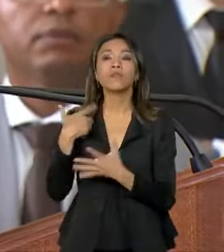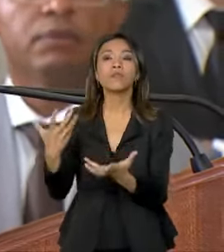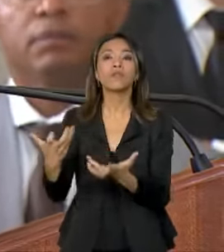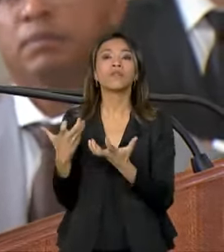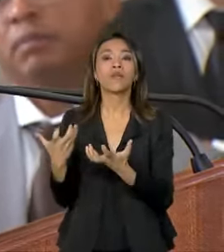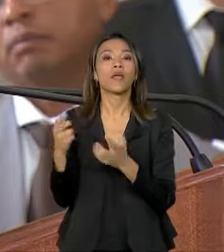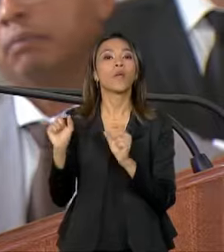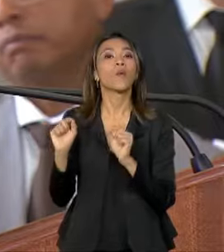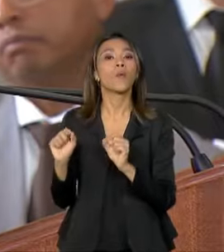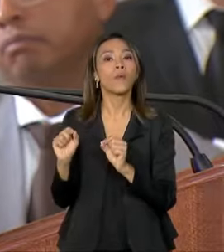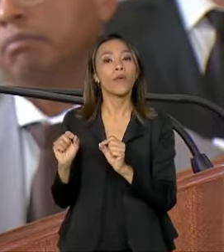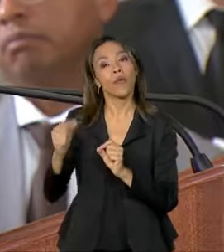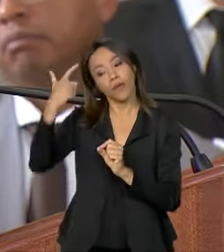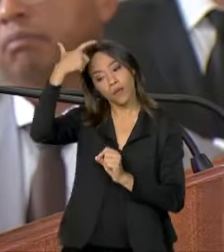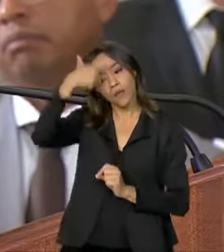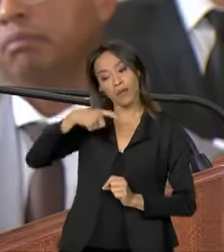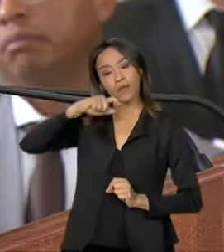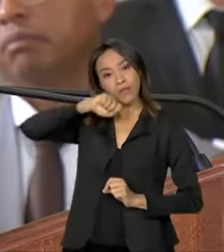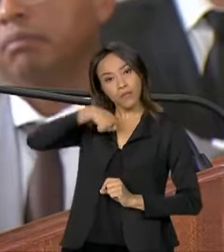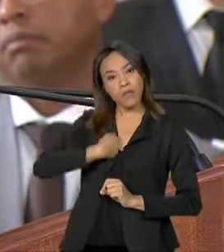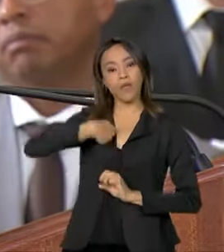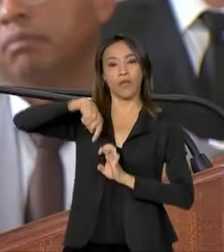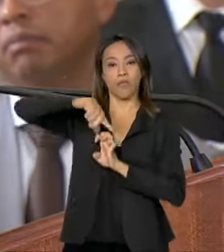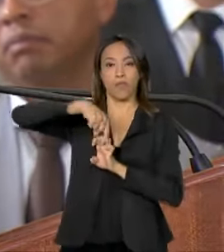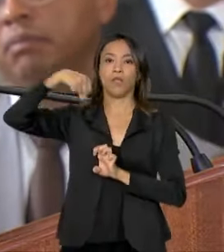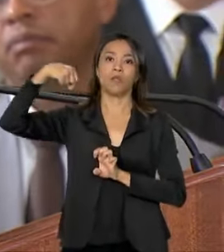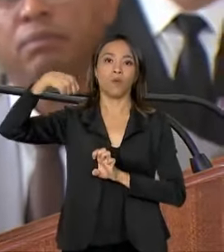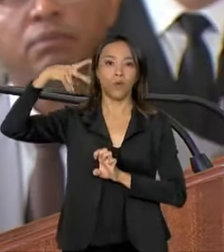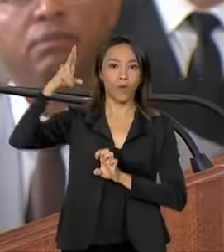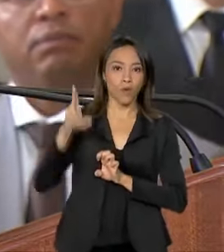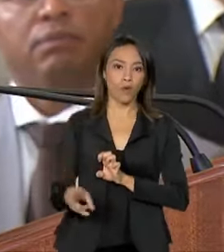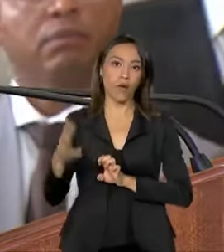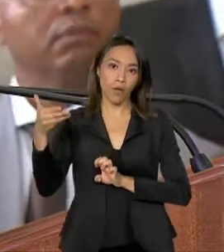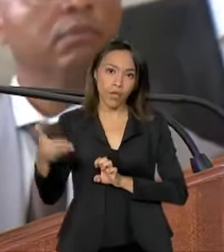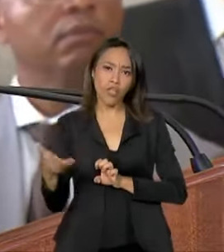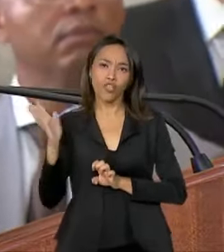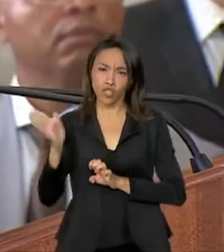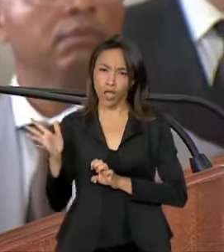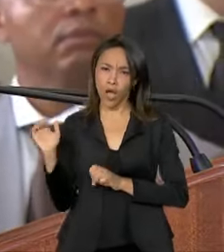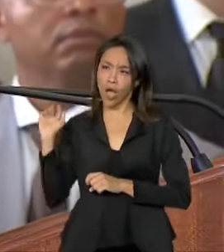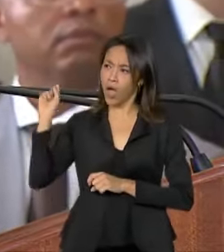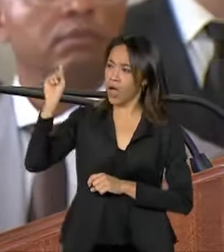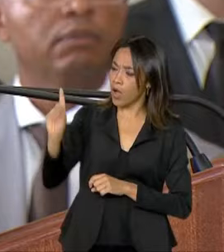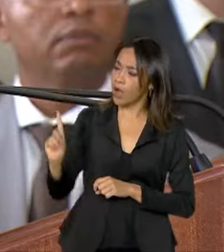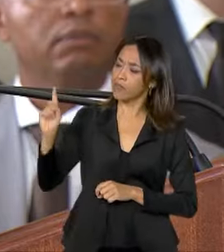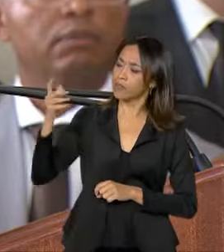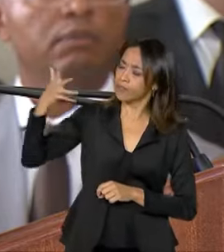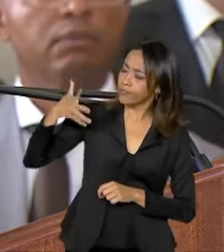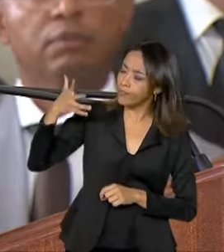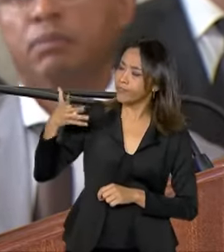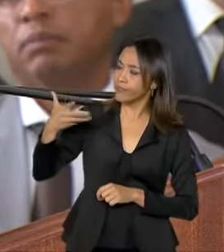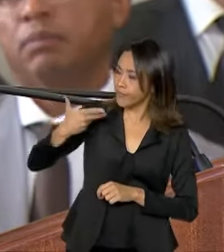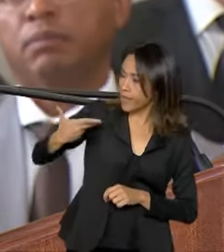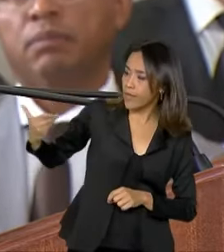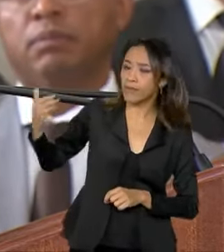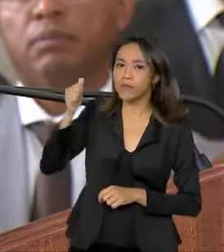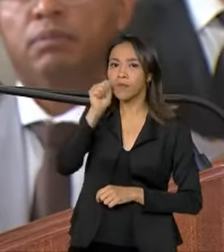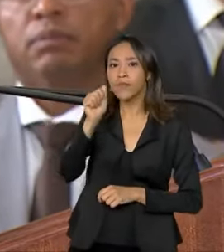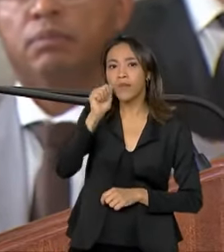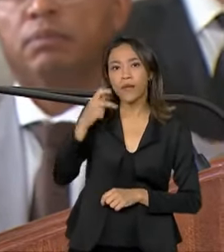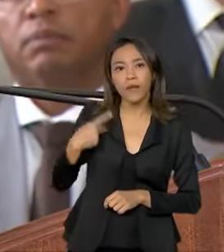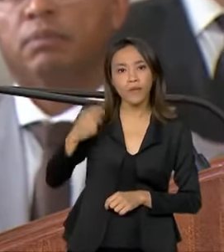ser empreendedor, como aqui as declarações dessas queridas mulheres